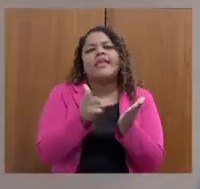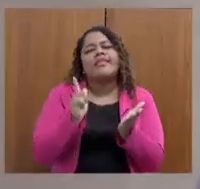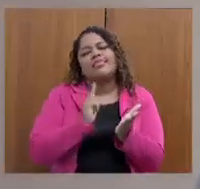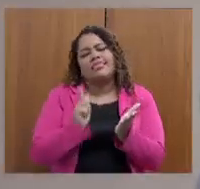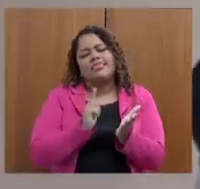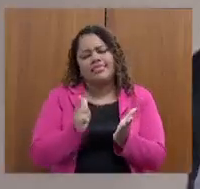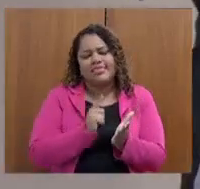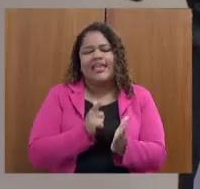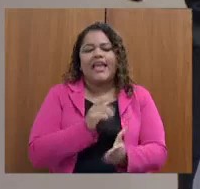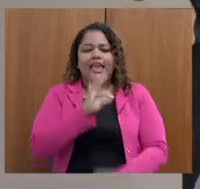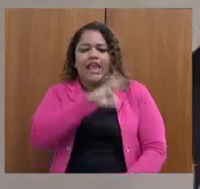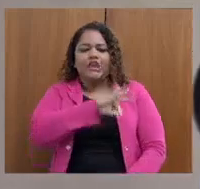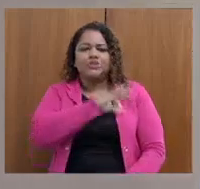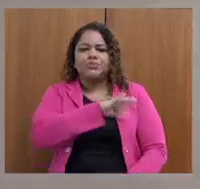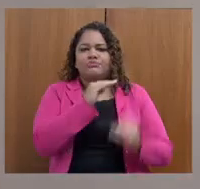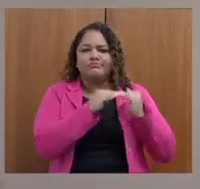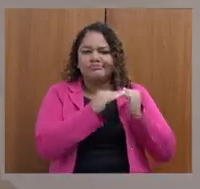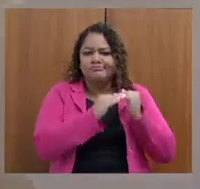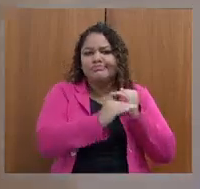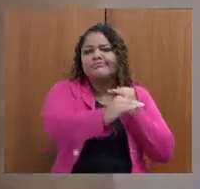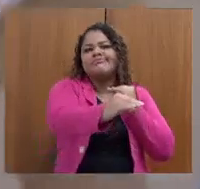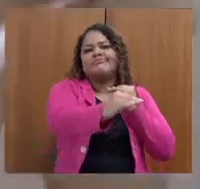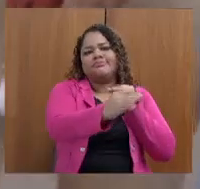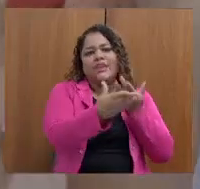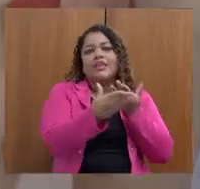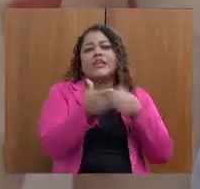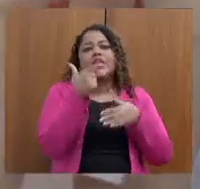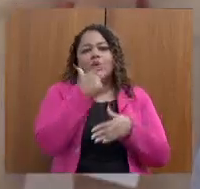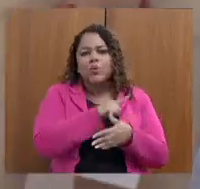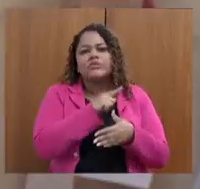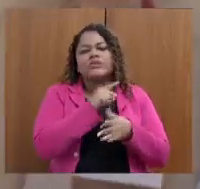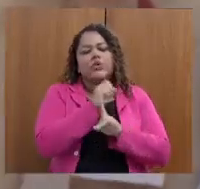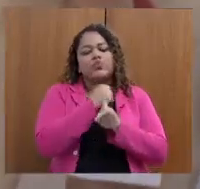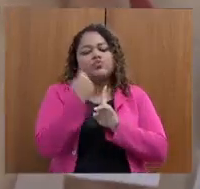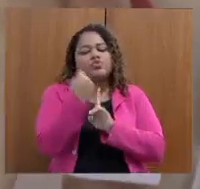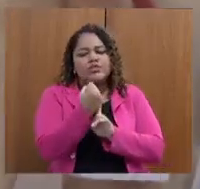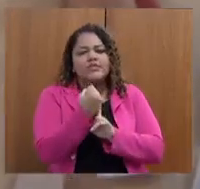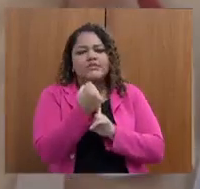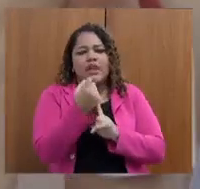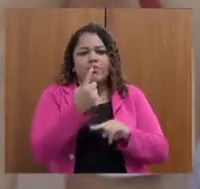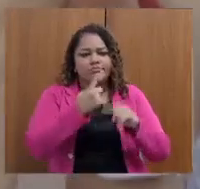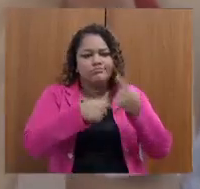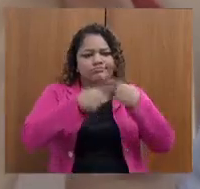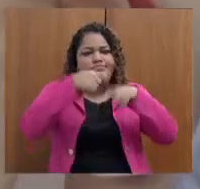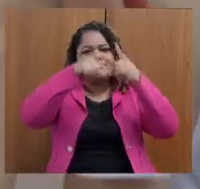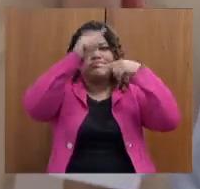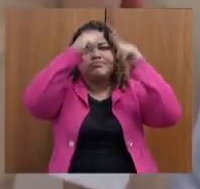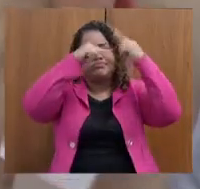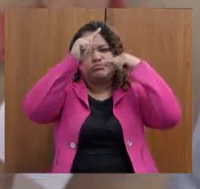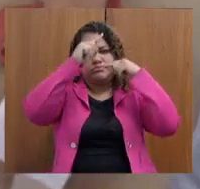consequentemente é avançando aí nos indicadores sociais da região